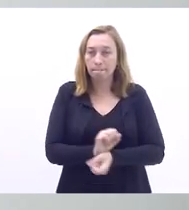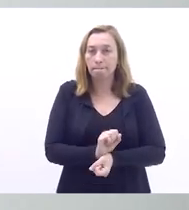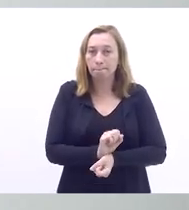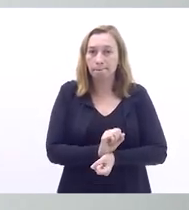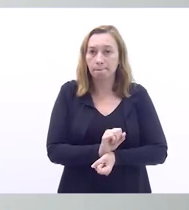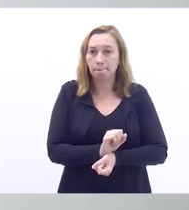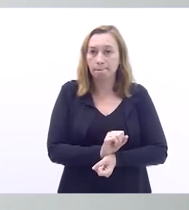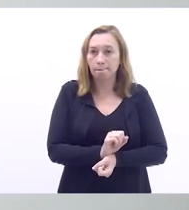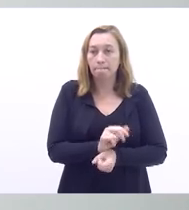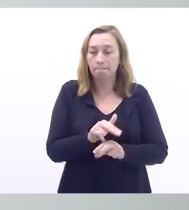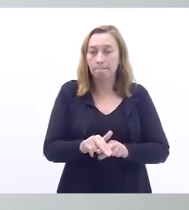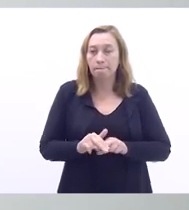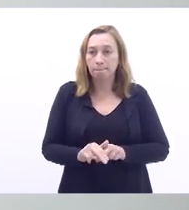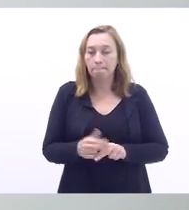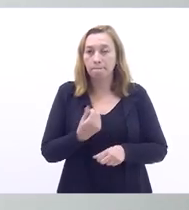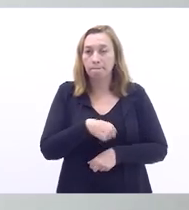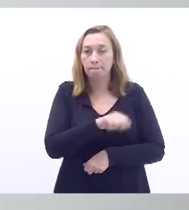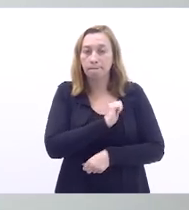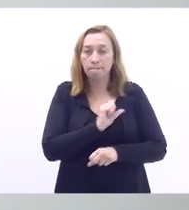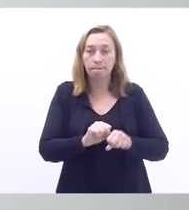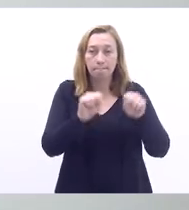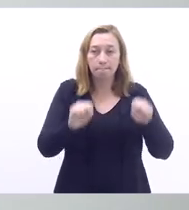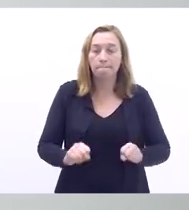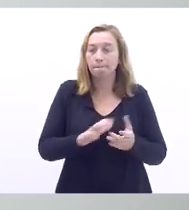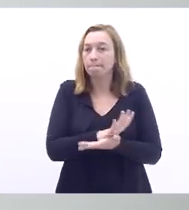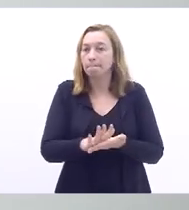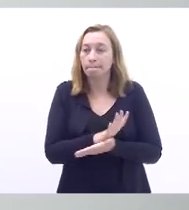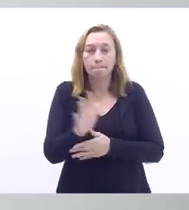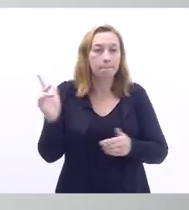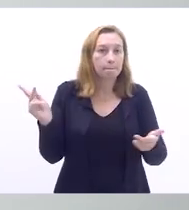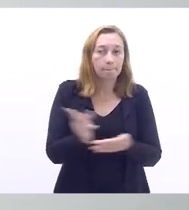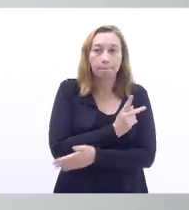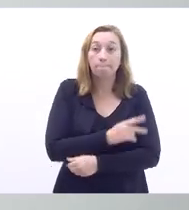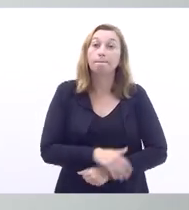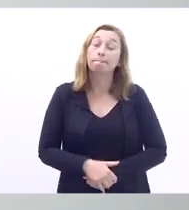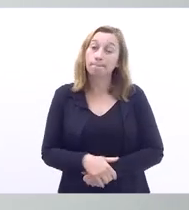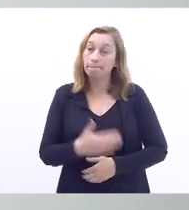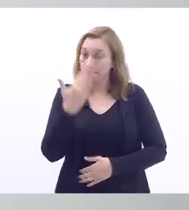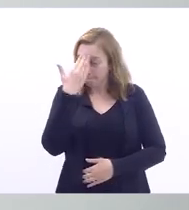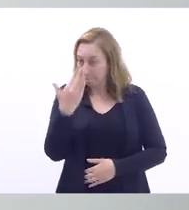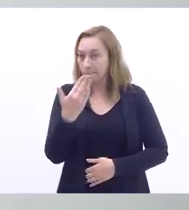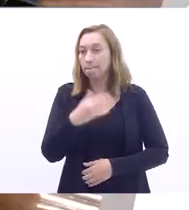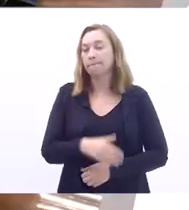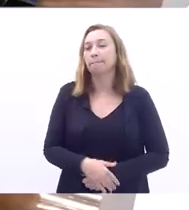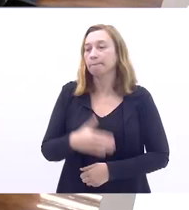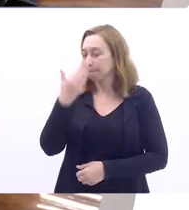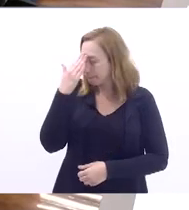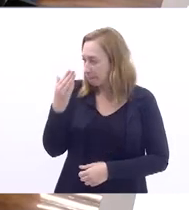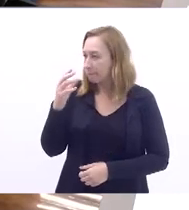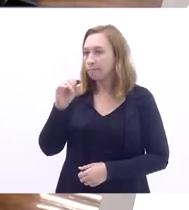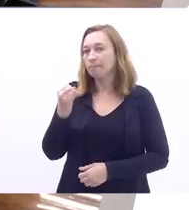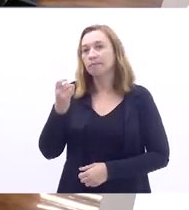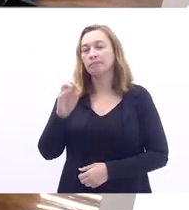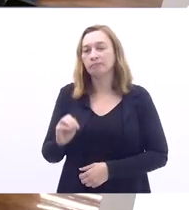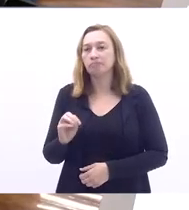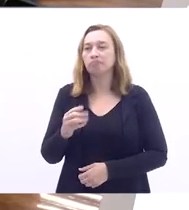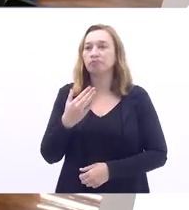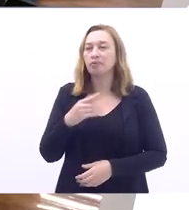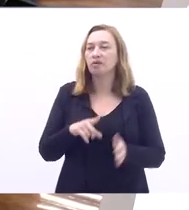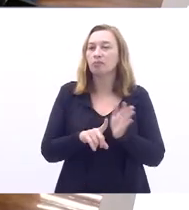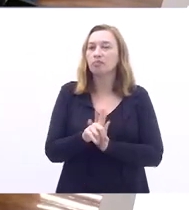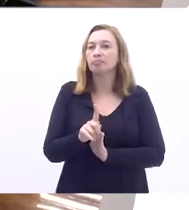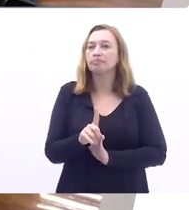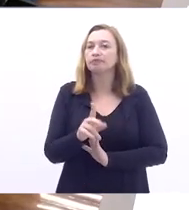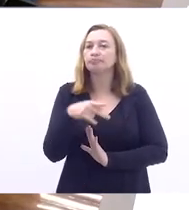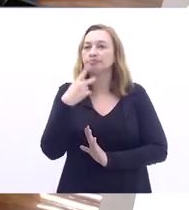e paralisado por conta do regime de recuperação fiscal nada acontece por conta disso muito obrigado obrigado certo sabadelle eu pergunto se Paulo